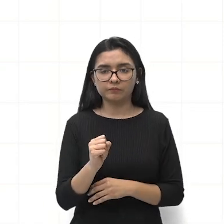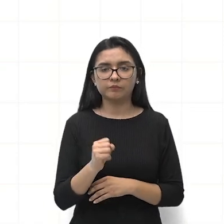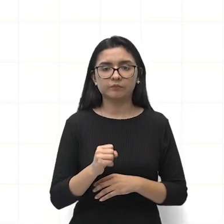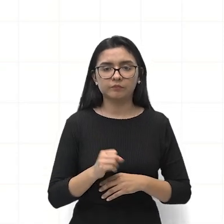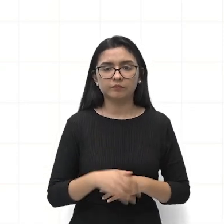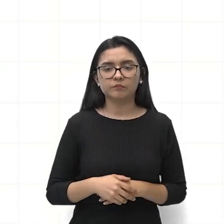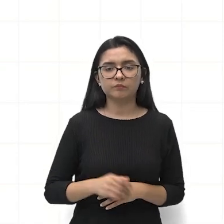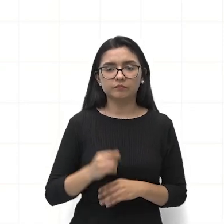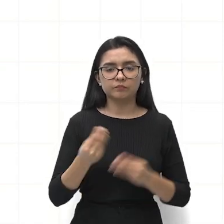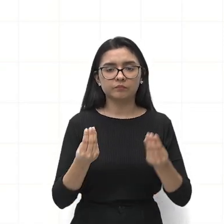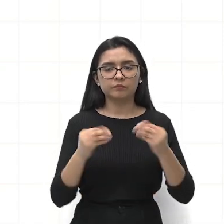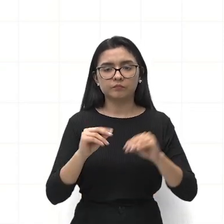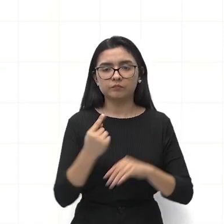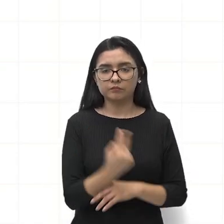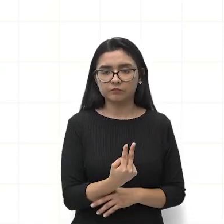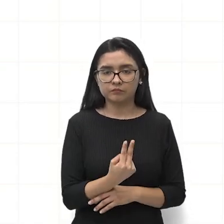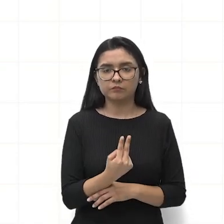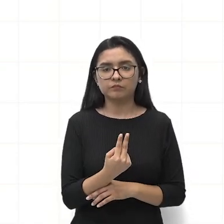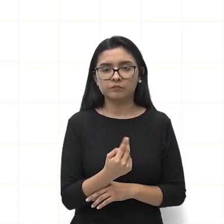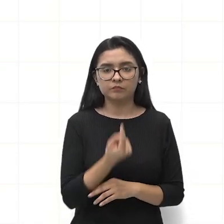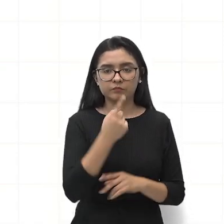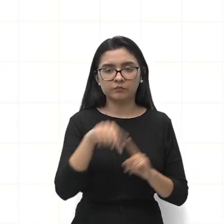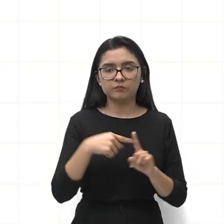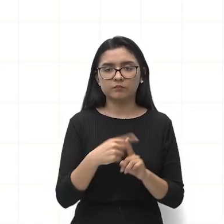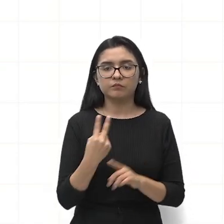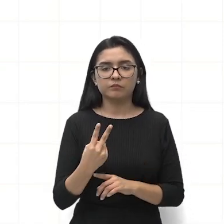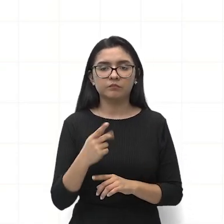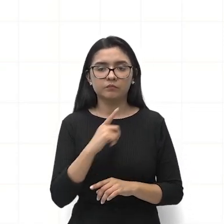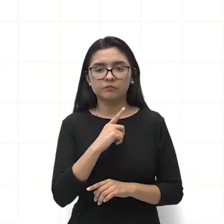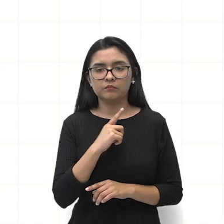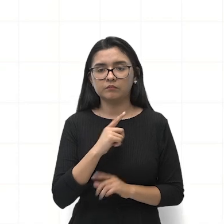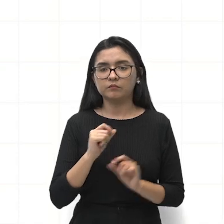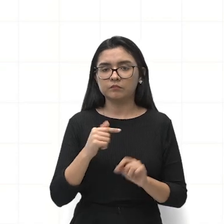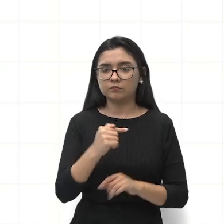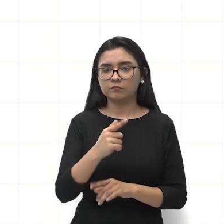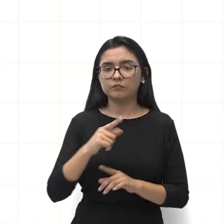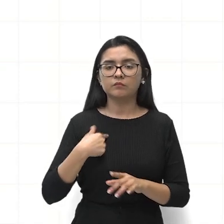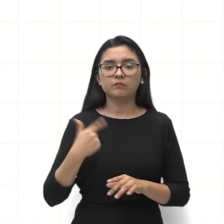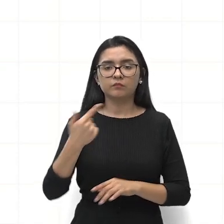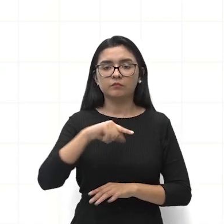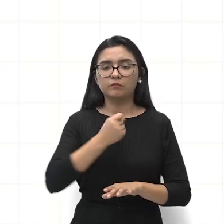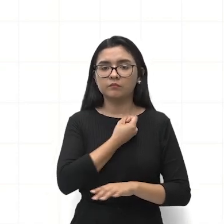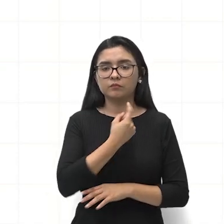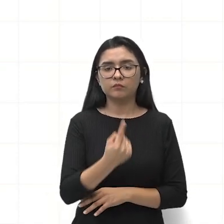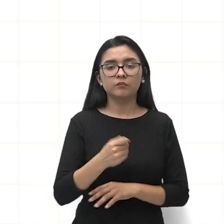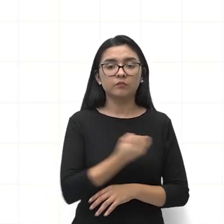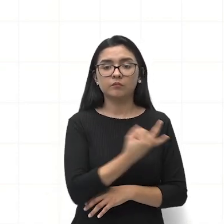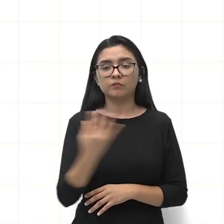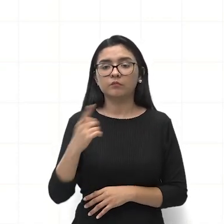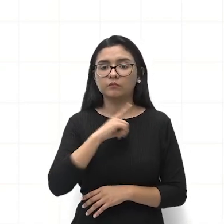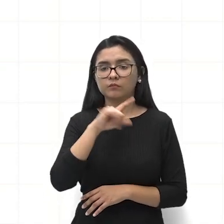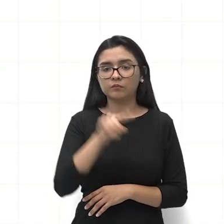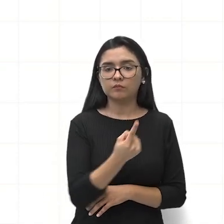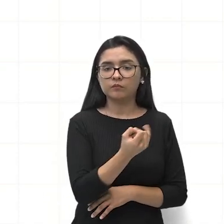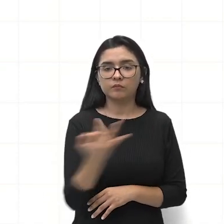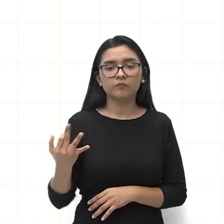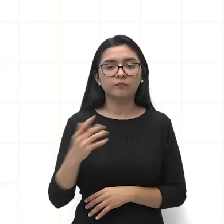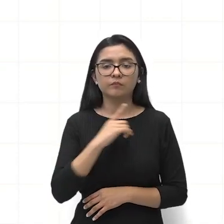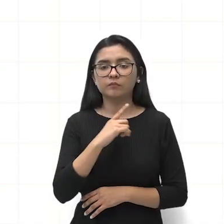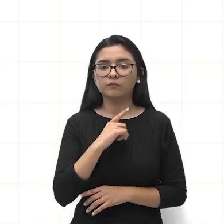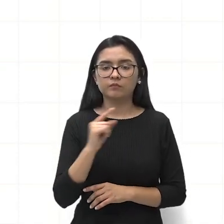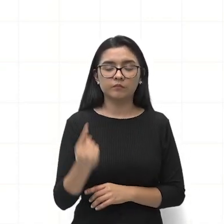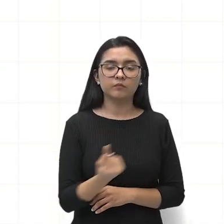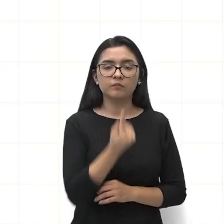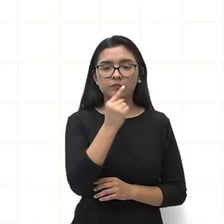4, 12 vai 1, certo? 1 mais 2, 3 mais 4, 7, repete o 1. Quantas casas decimais nós temos? Ó,